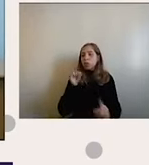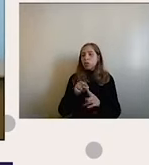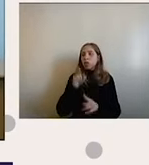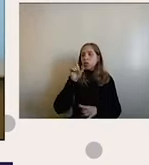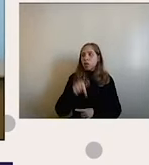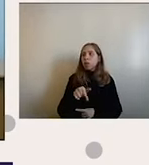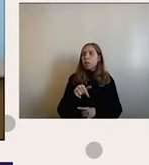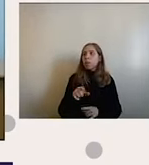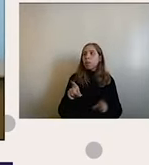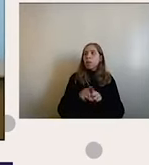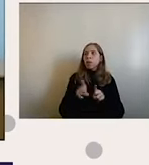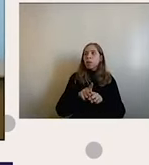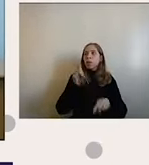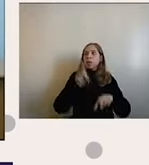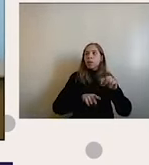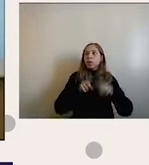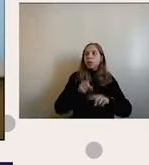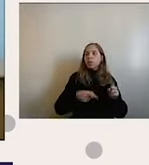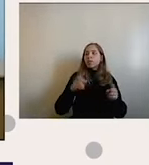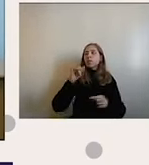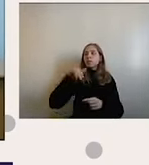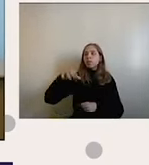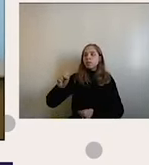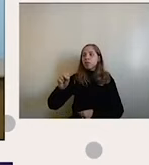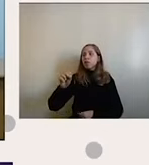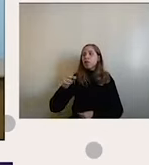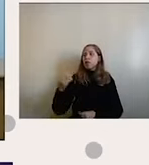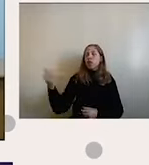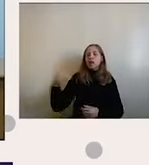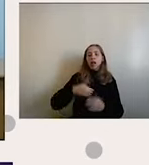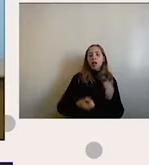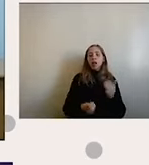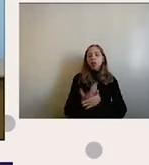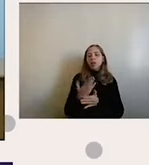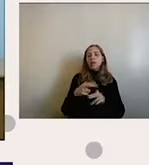previdenciárias do estabelecimento do nexo veio justamente para tentar minimizar